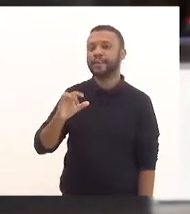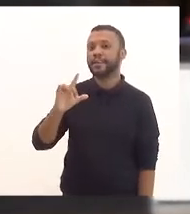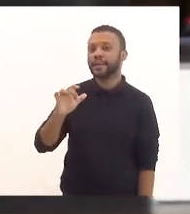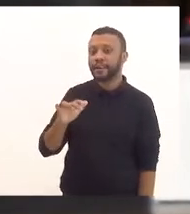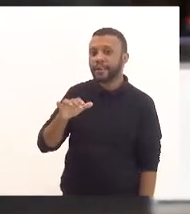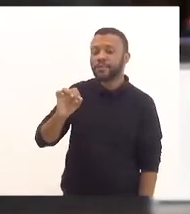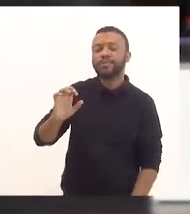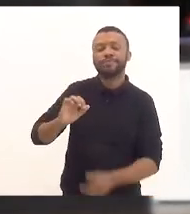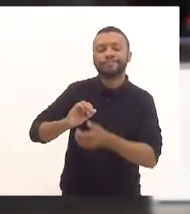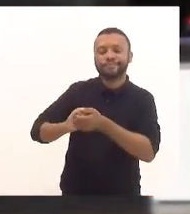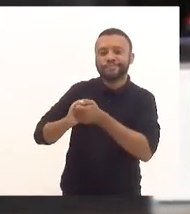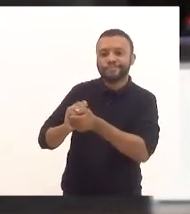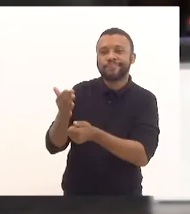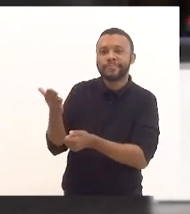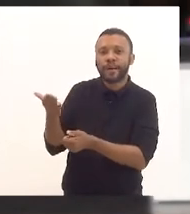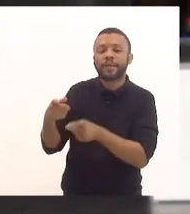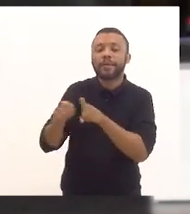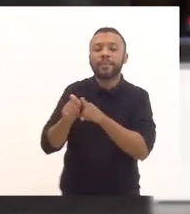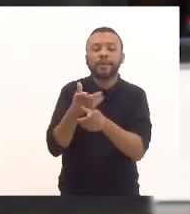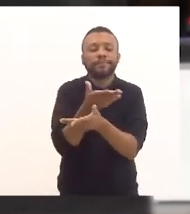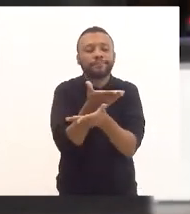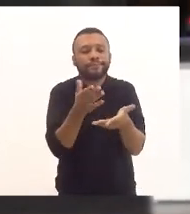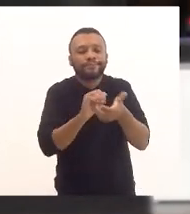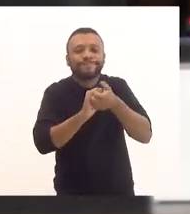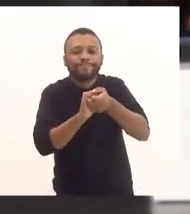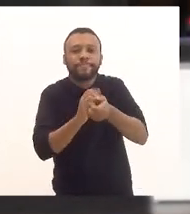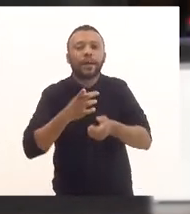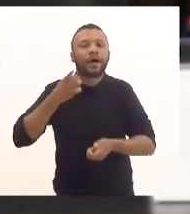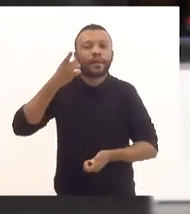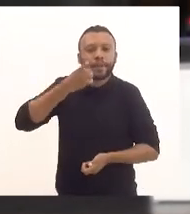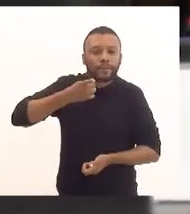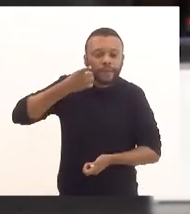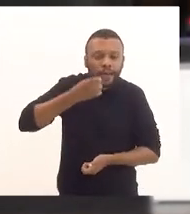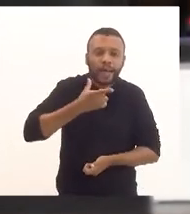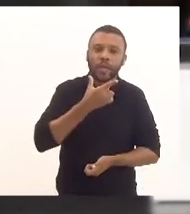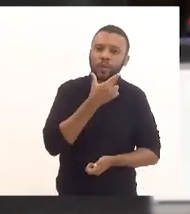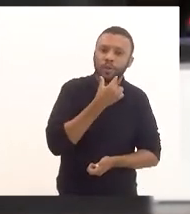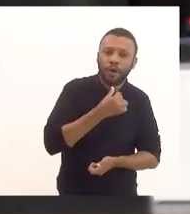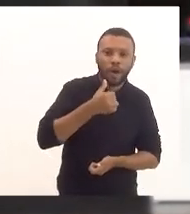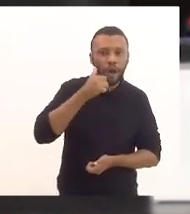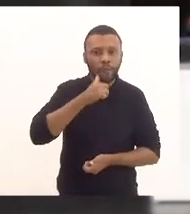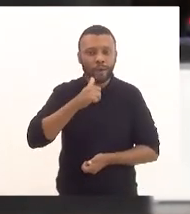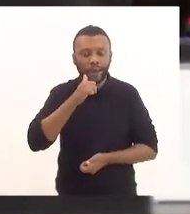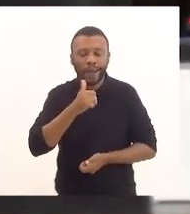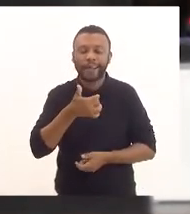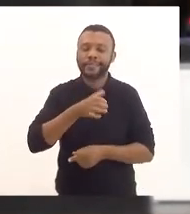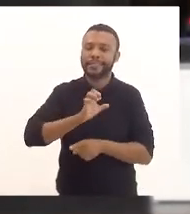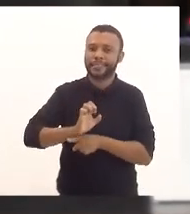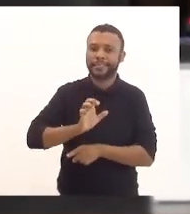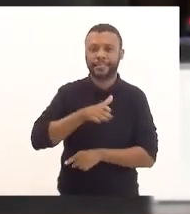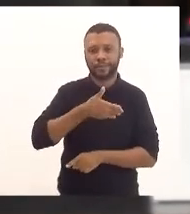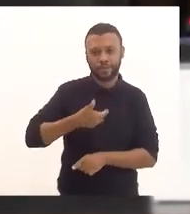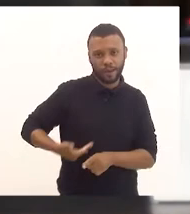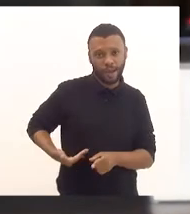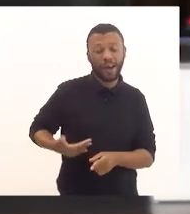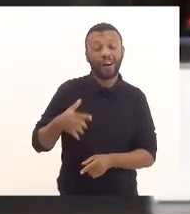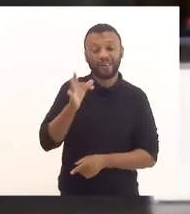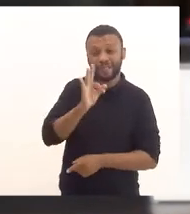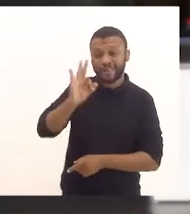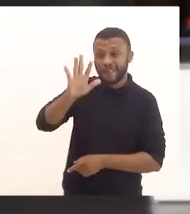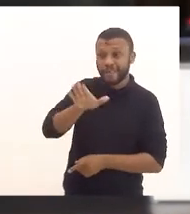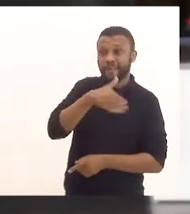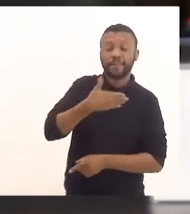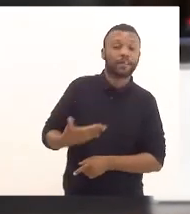cumprimentando o comprimento todos os parlamentares deputados deputados estaduais e federais aqui